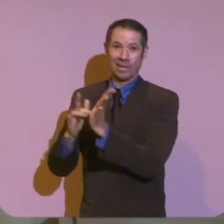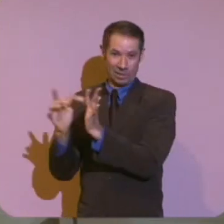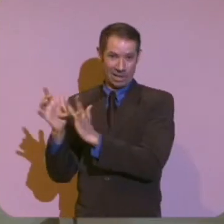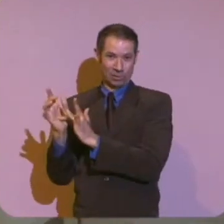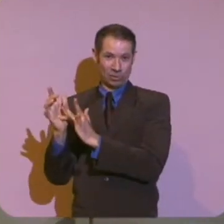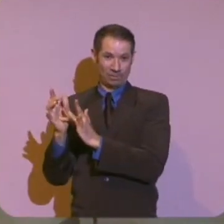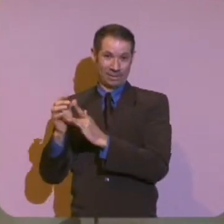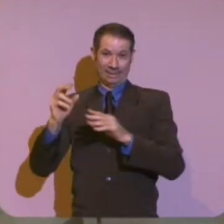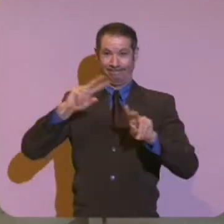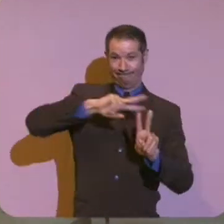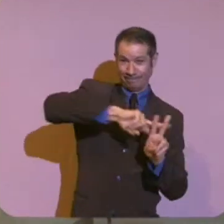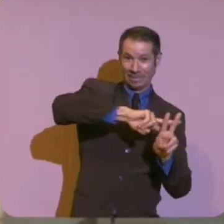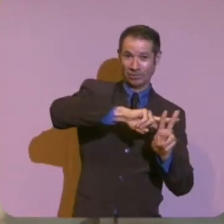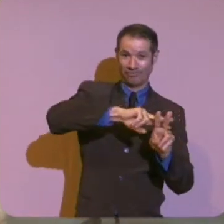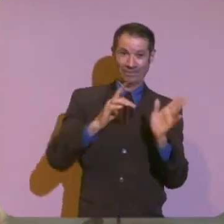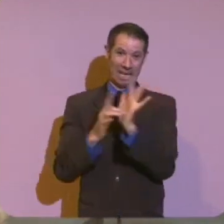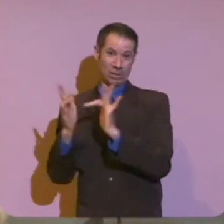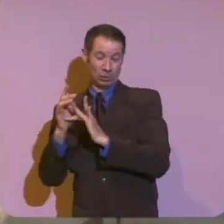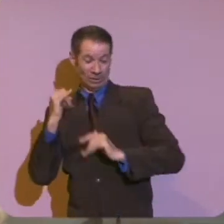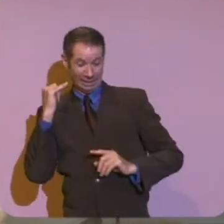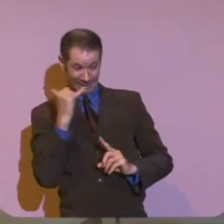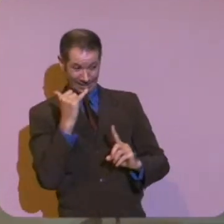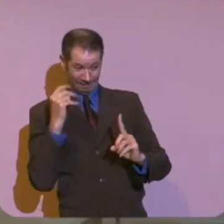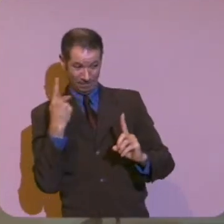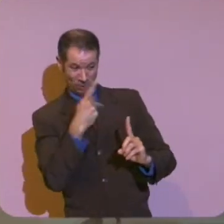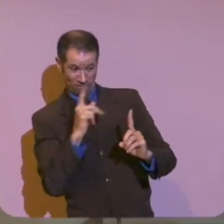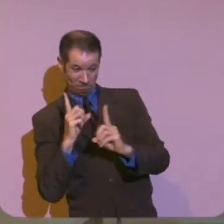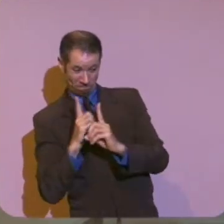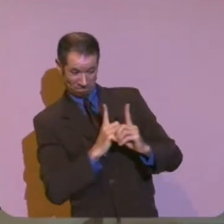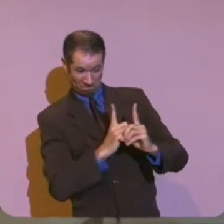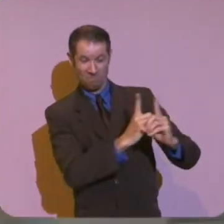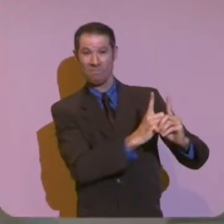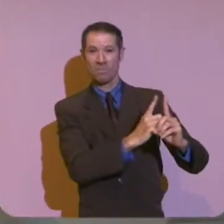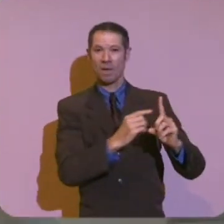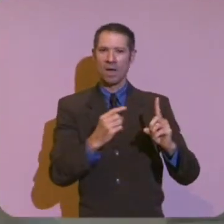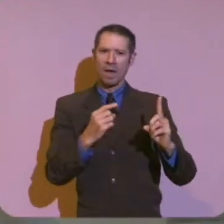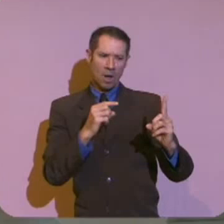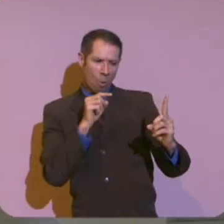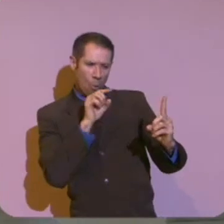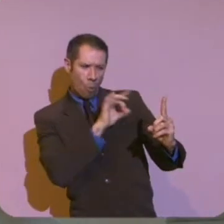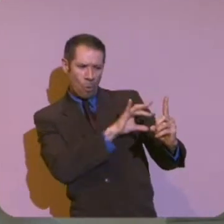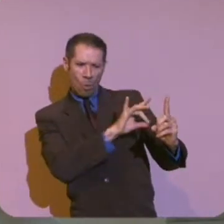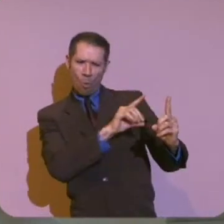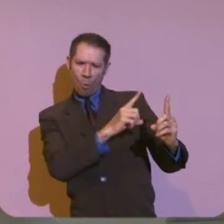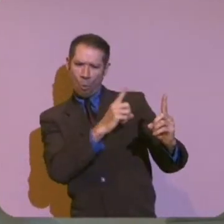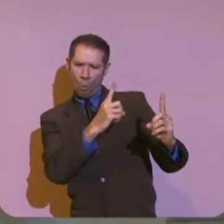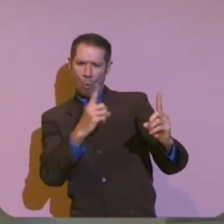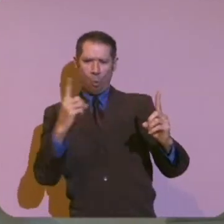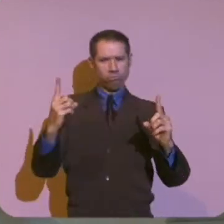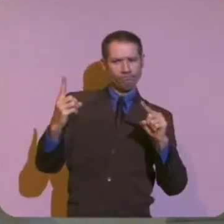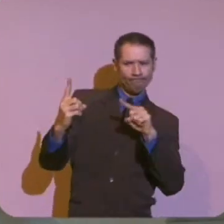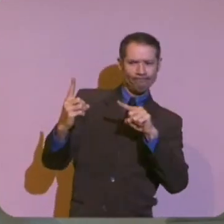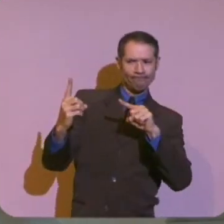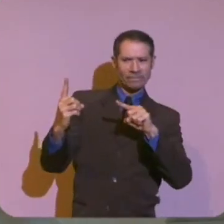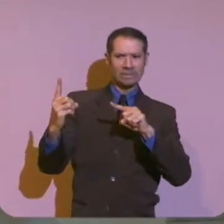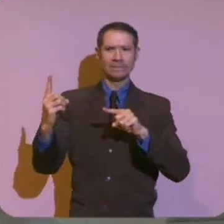Jesus disse aos seus discípulos: um entre vocês há de me trair.